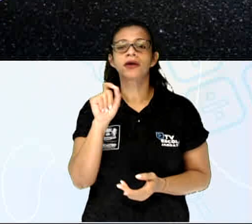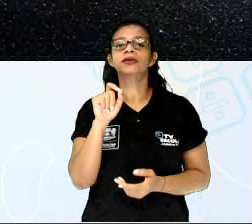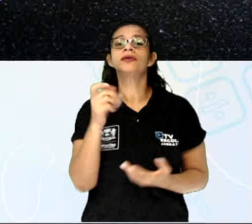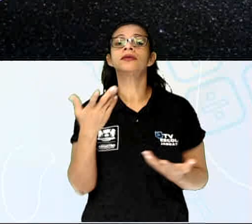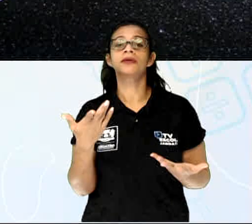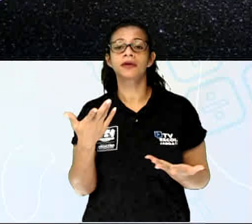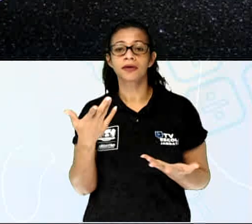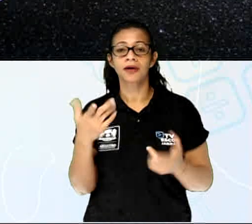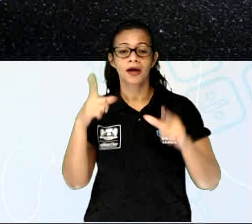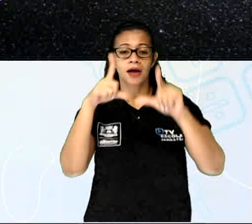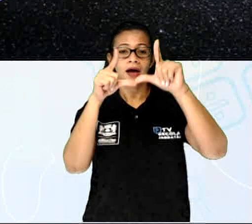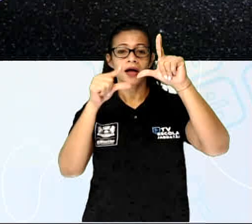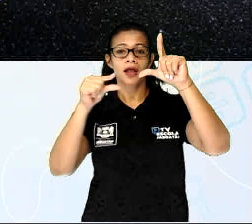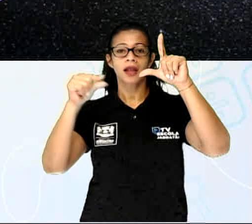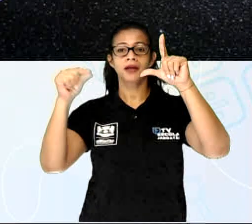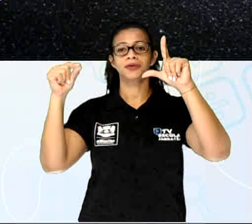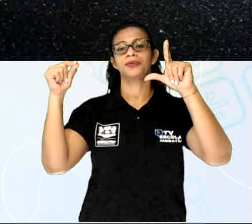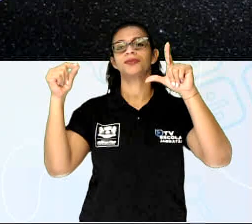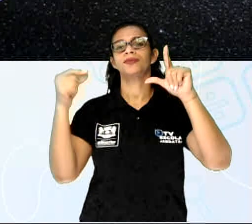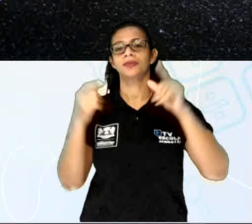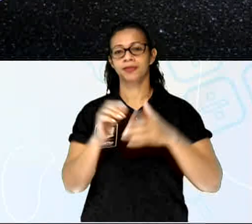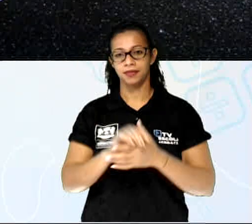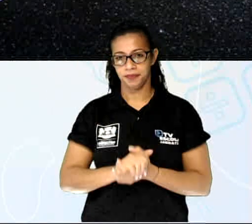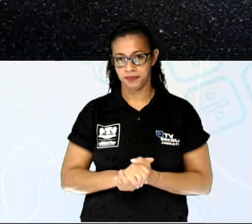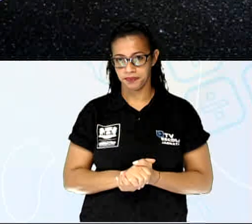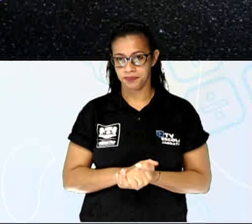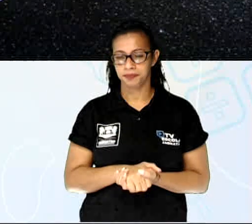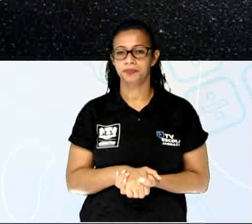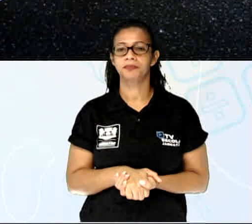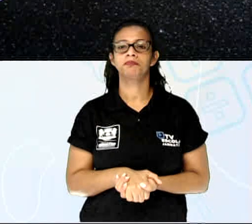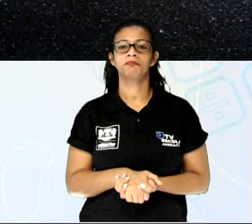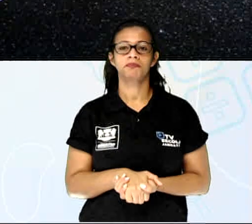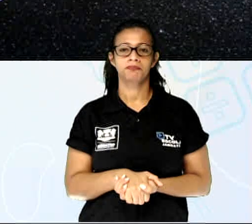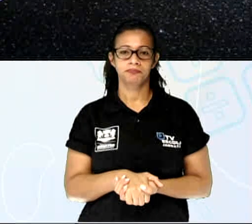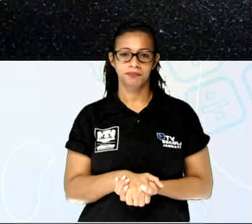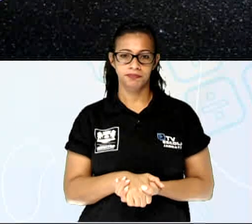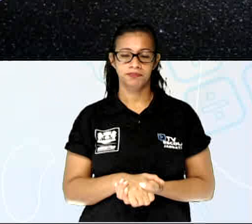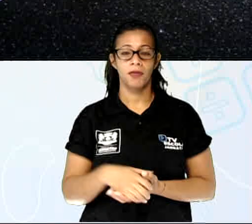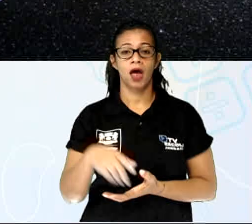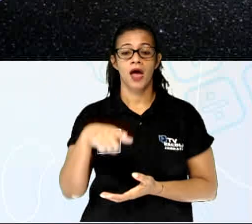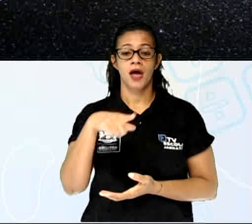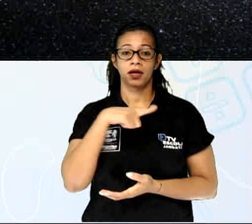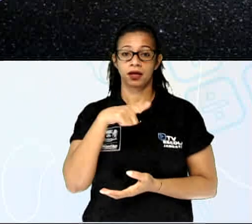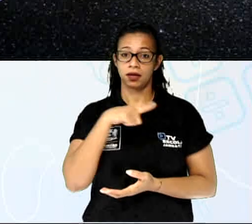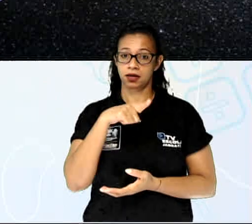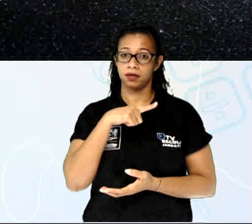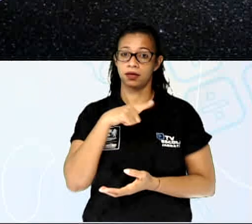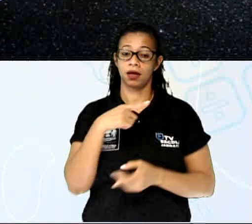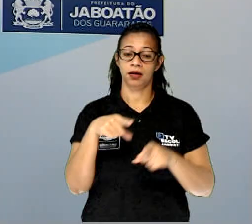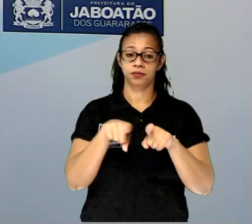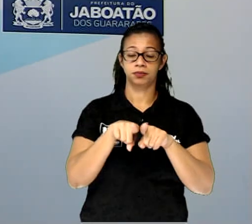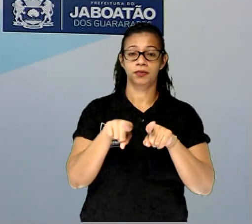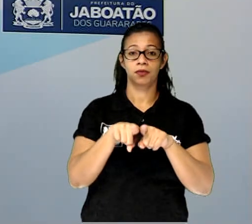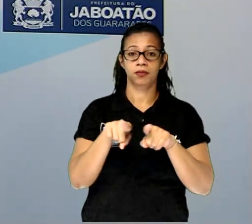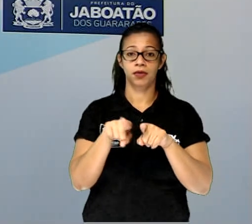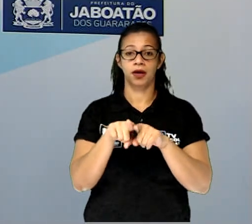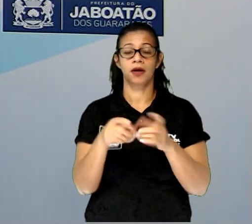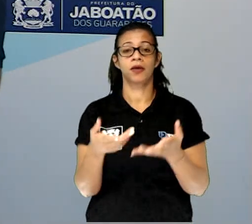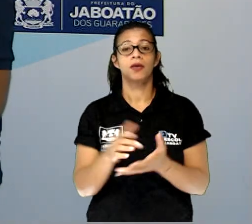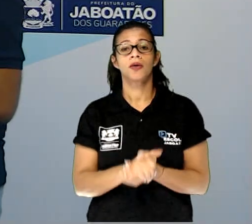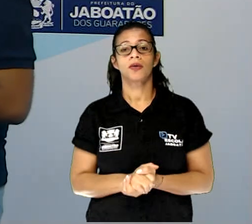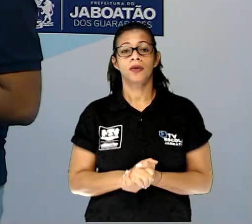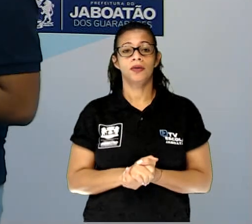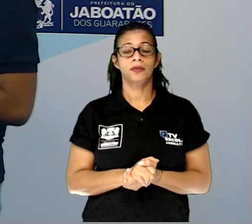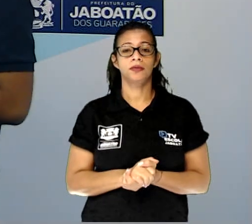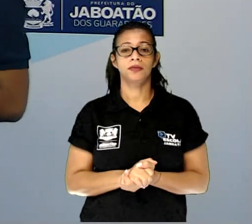que interfere aqui na dinâmica, por exemplo, na dinâmica das marés, nos ciclos das marés. E